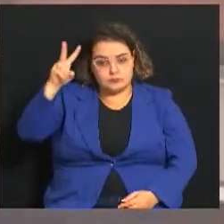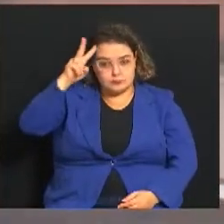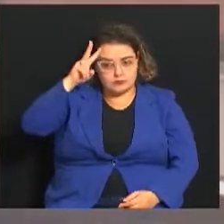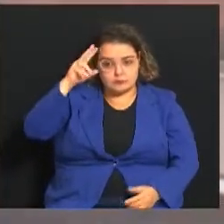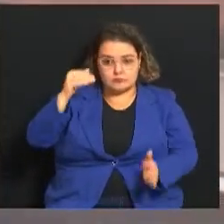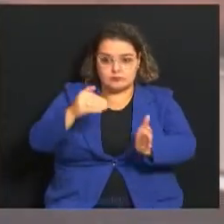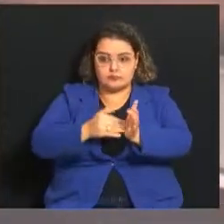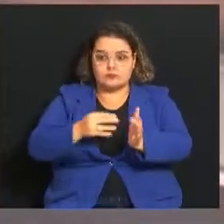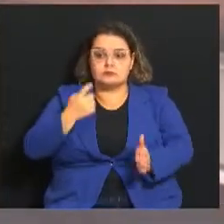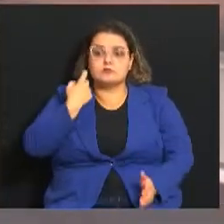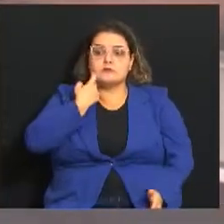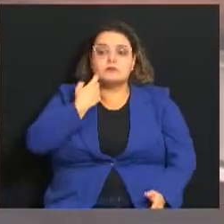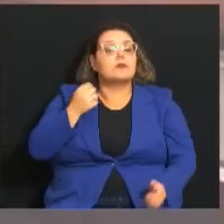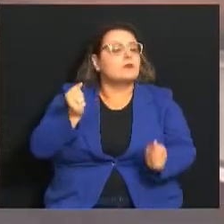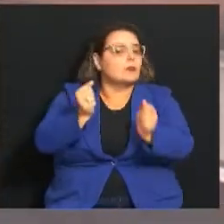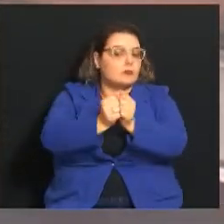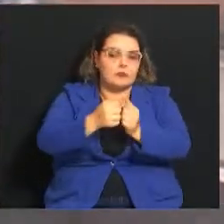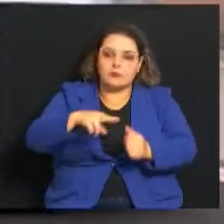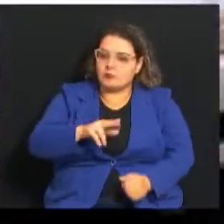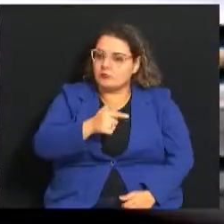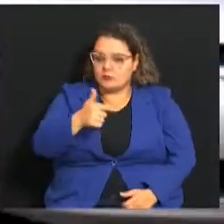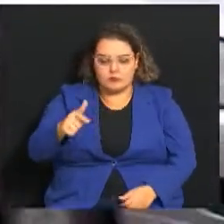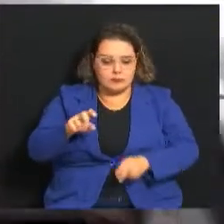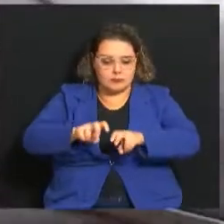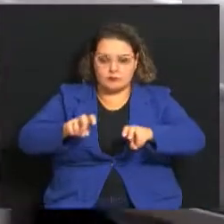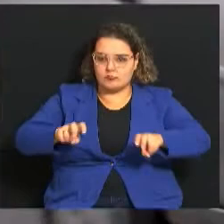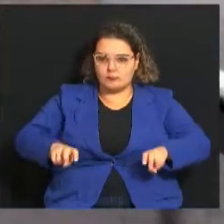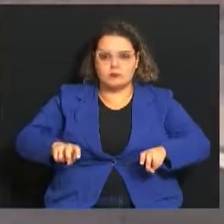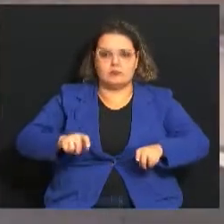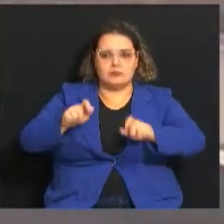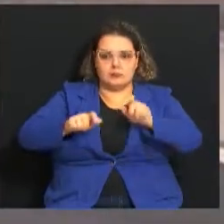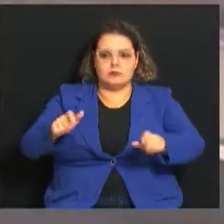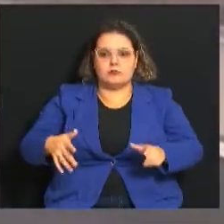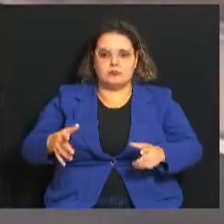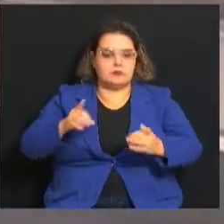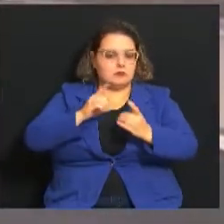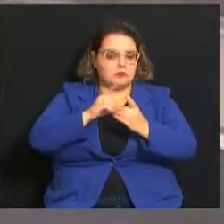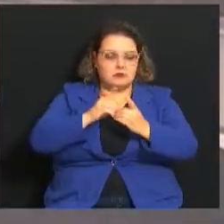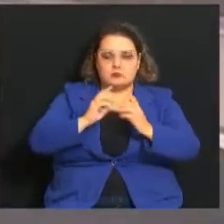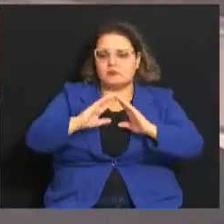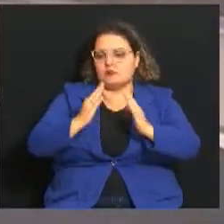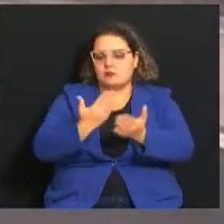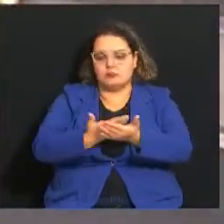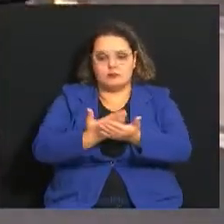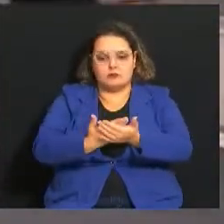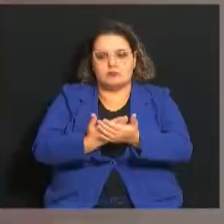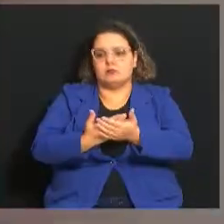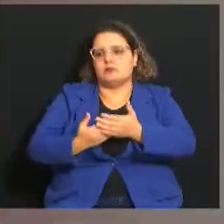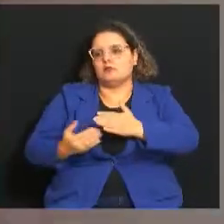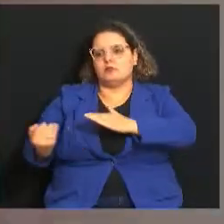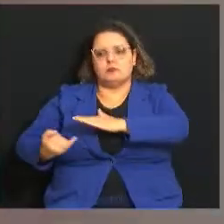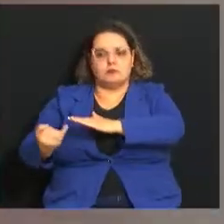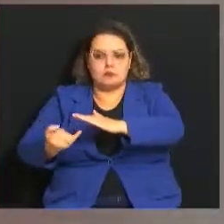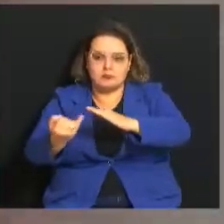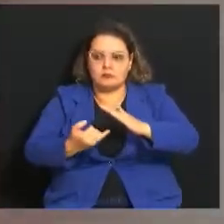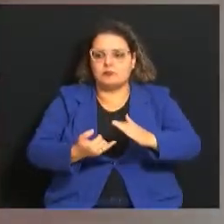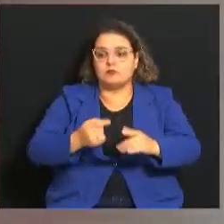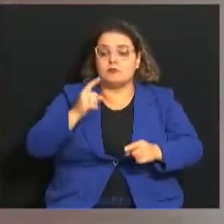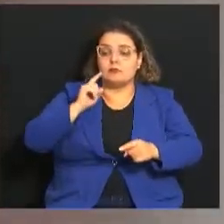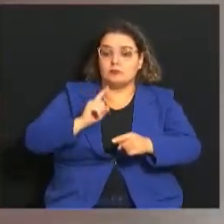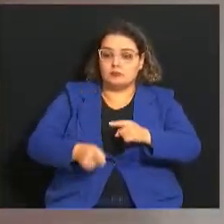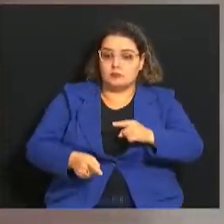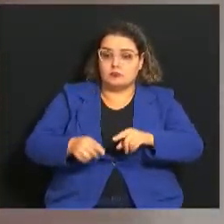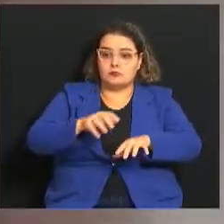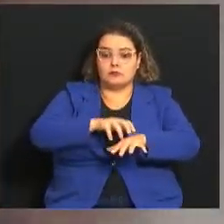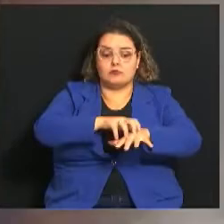sem passageiros, durante o período de atendimento da escola, ONG, instituições ou centro de referência. Proíbe o embarque e